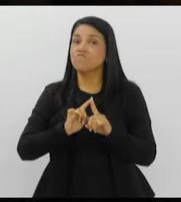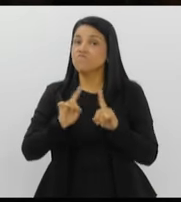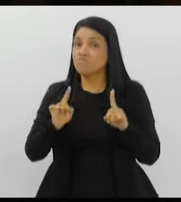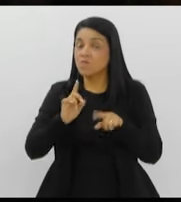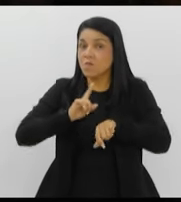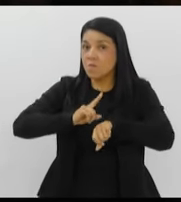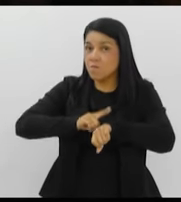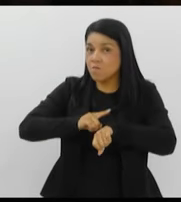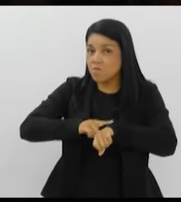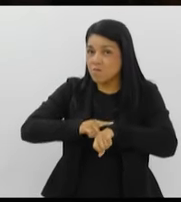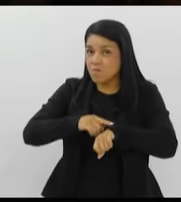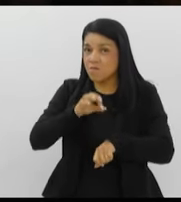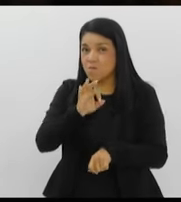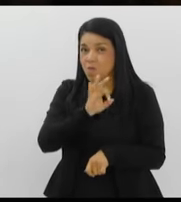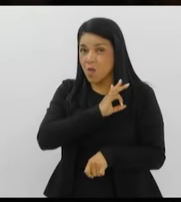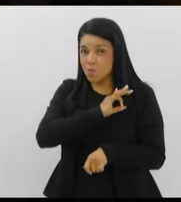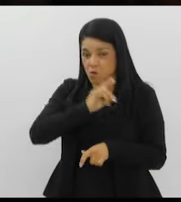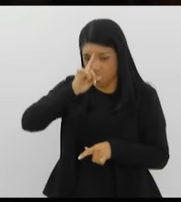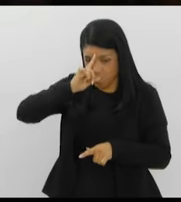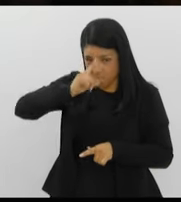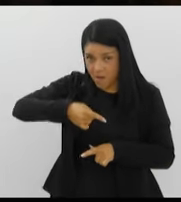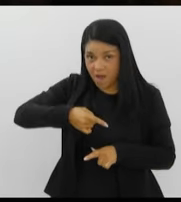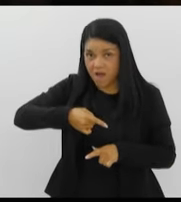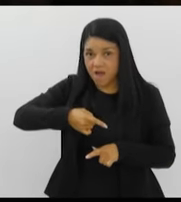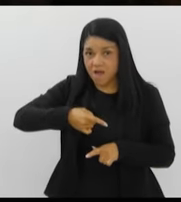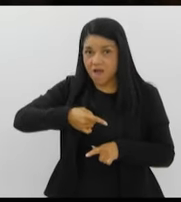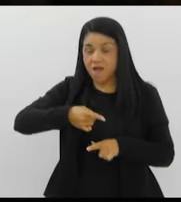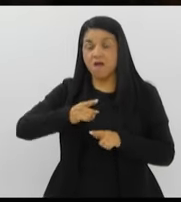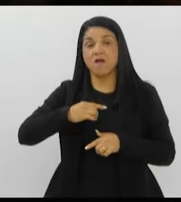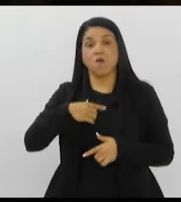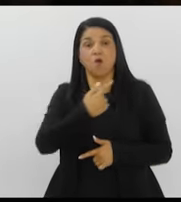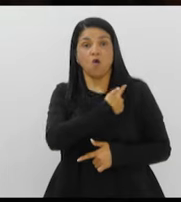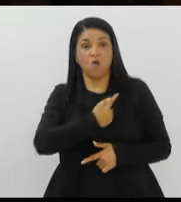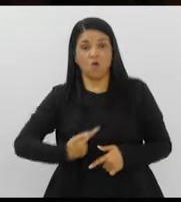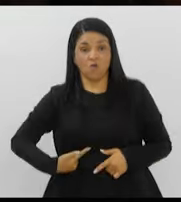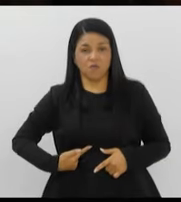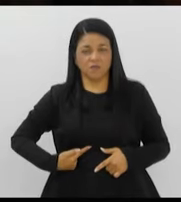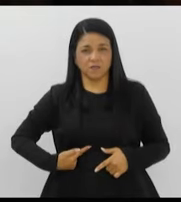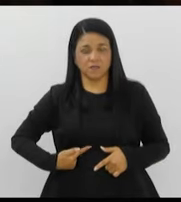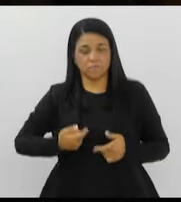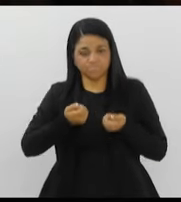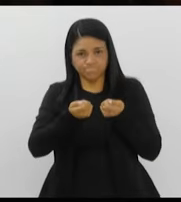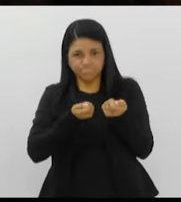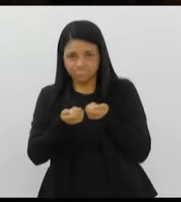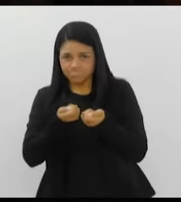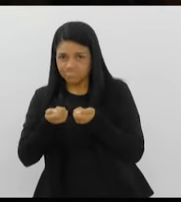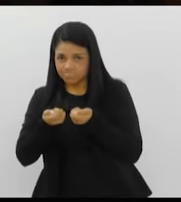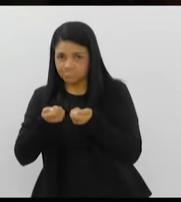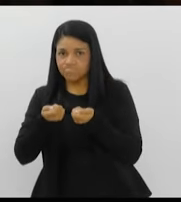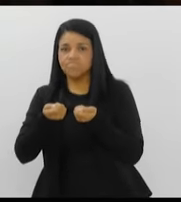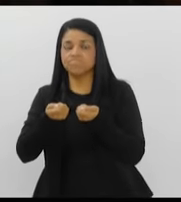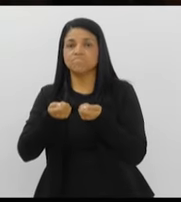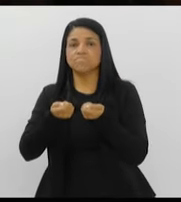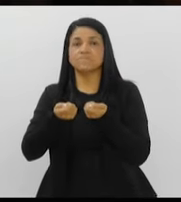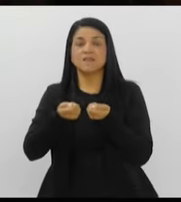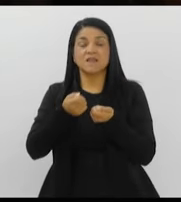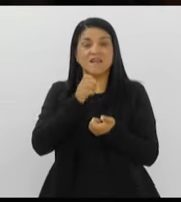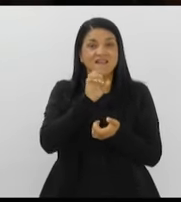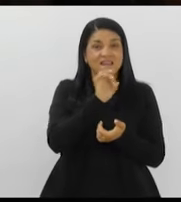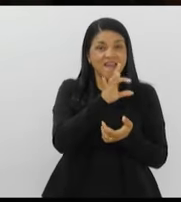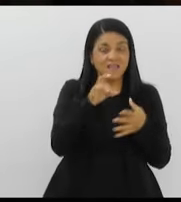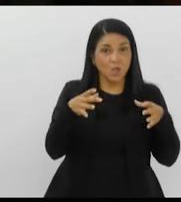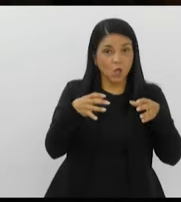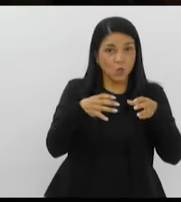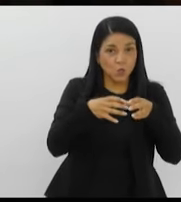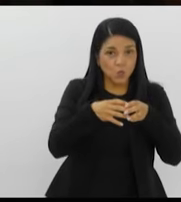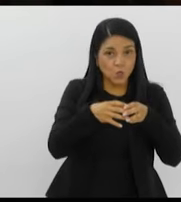hora que a polícia determinar, na hora que o governador fizer um ajuste de conduta, na hora de que cada batalhão